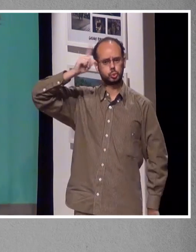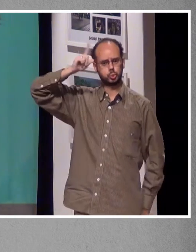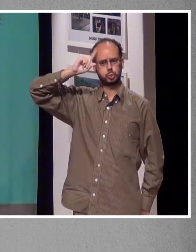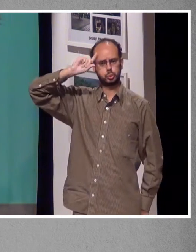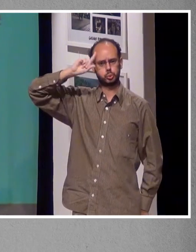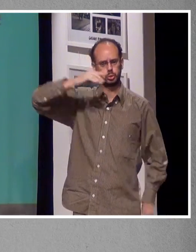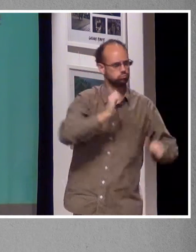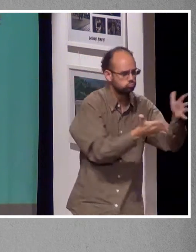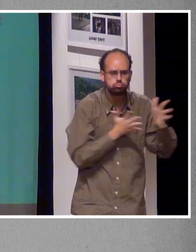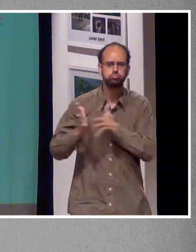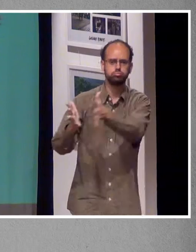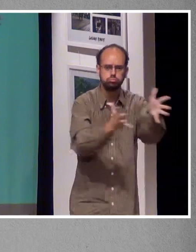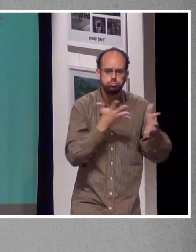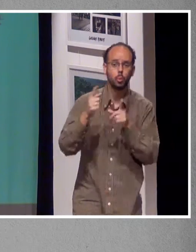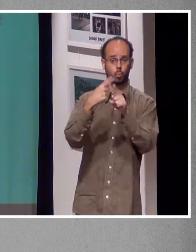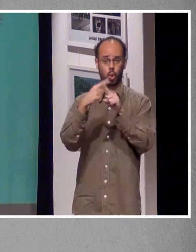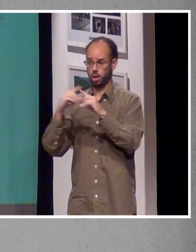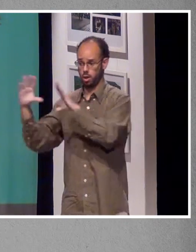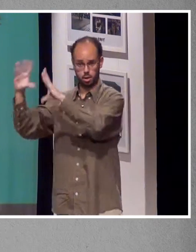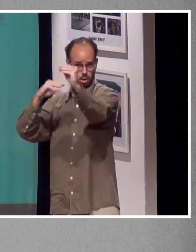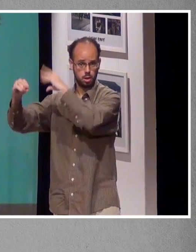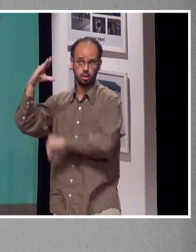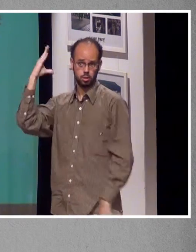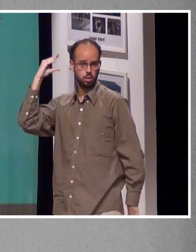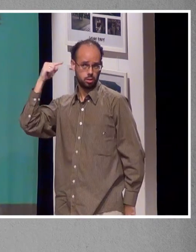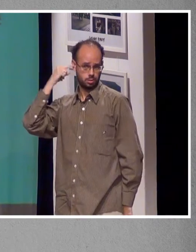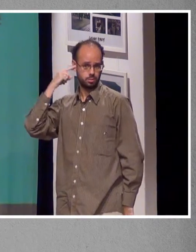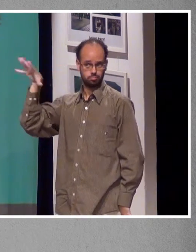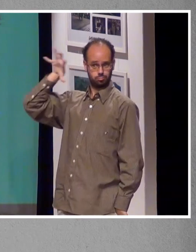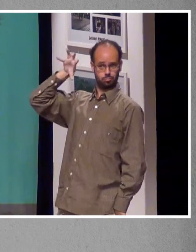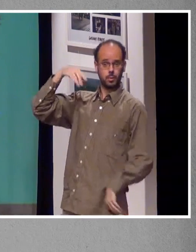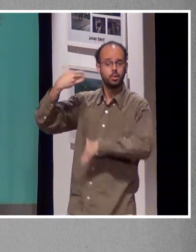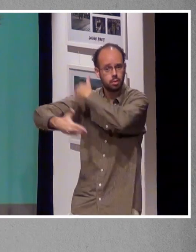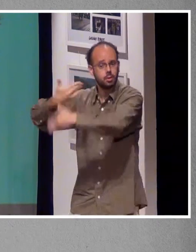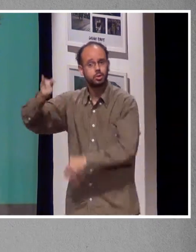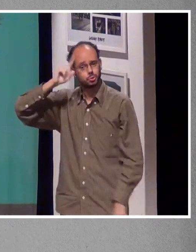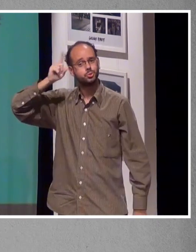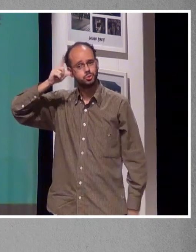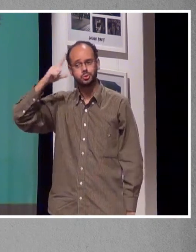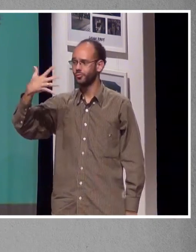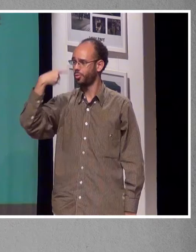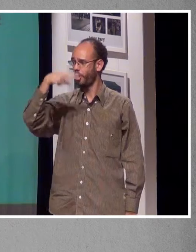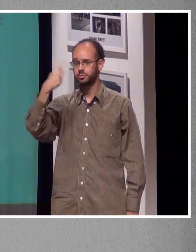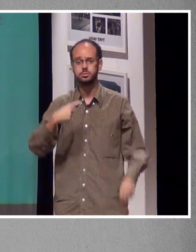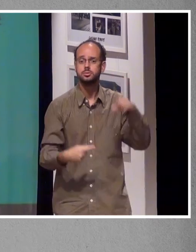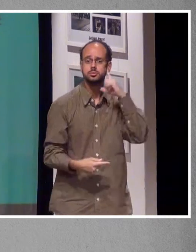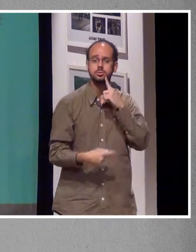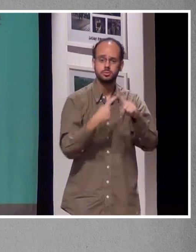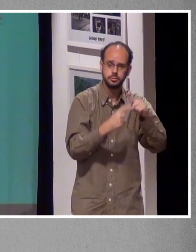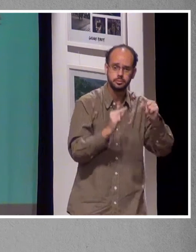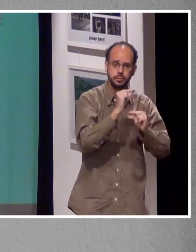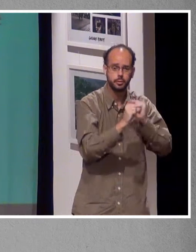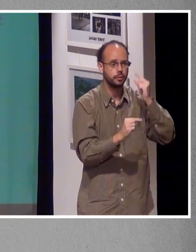na vivência e é preciso termos a língua de sinais, assim como a língua oral,